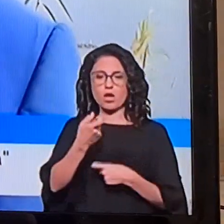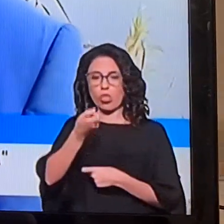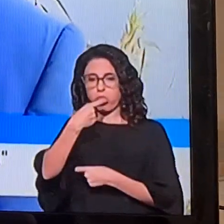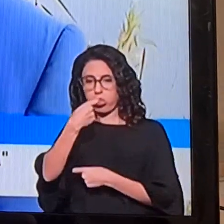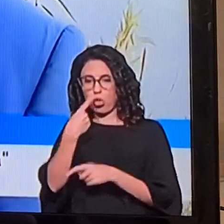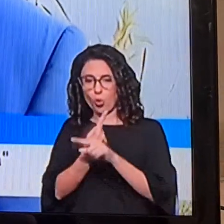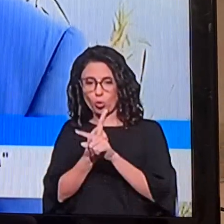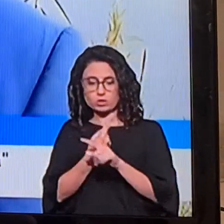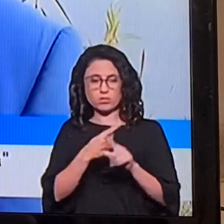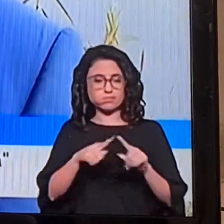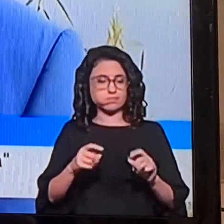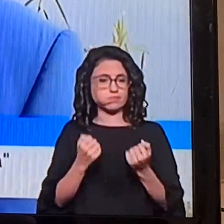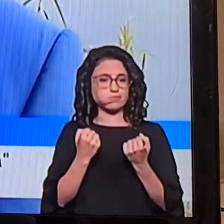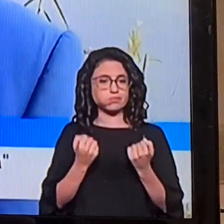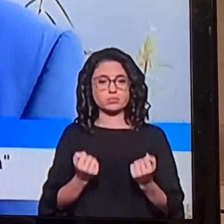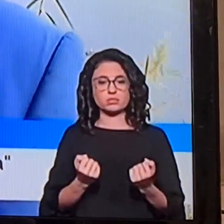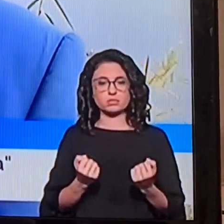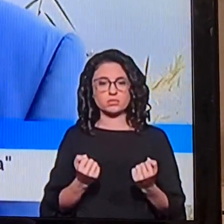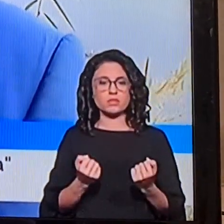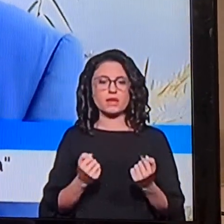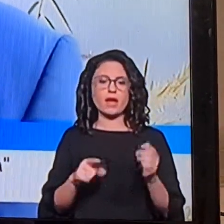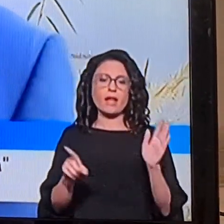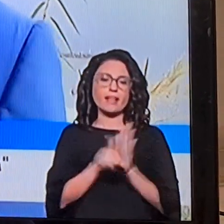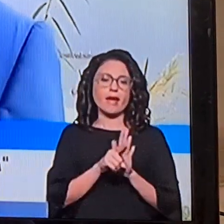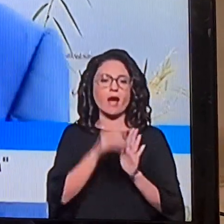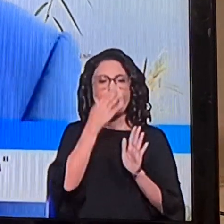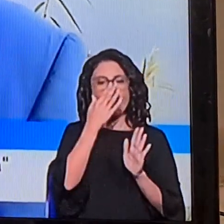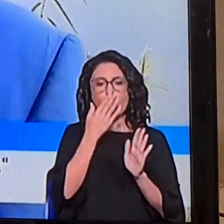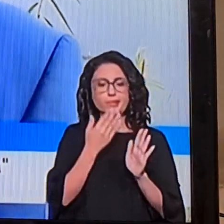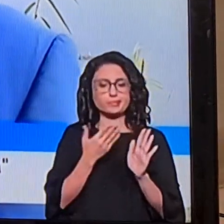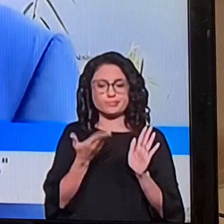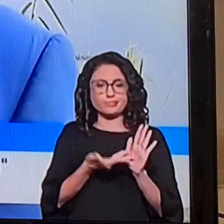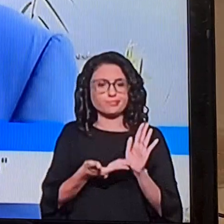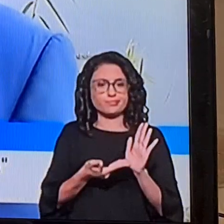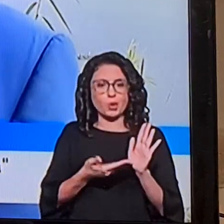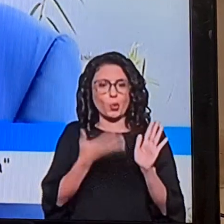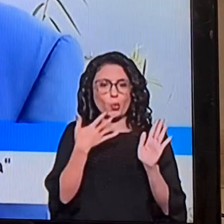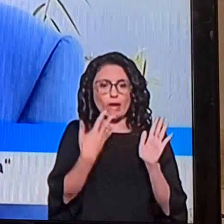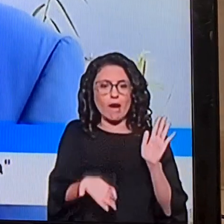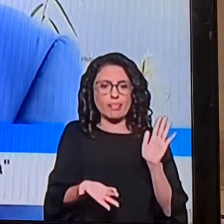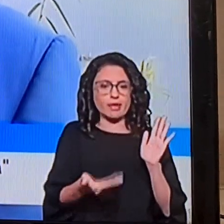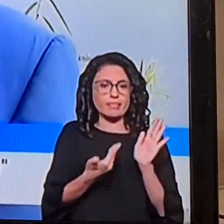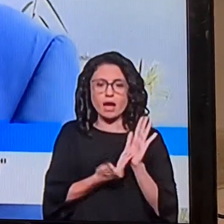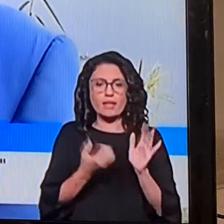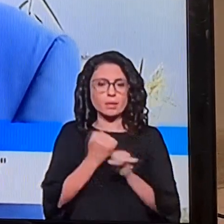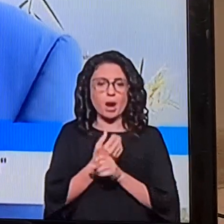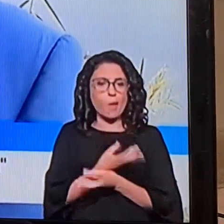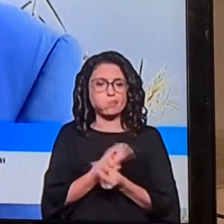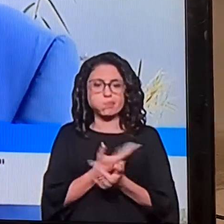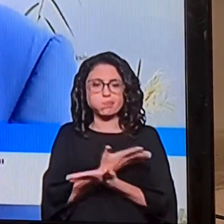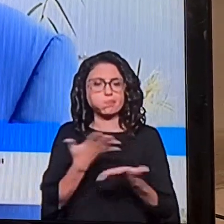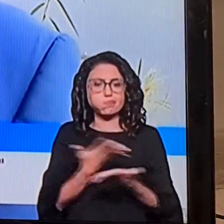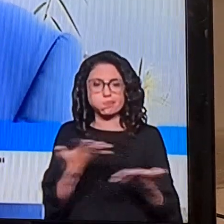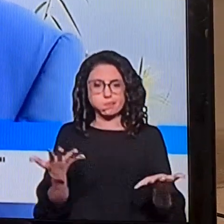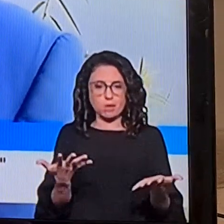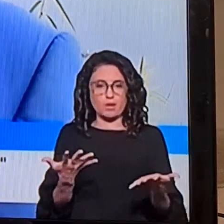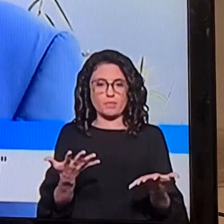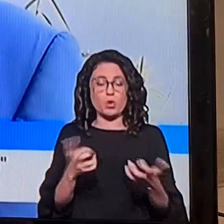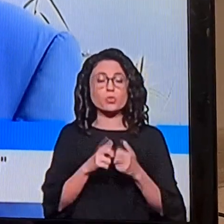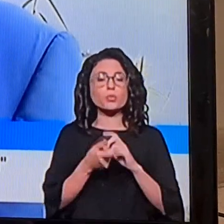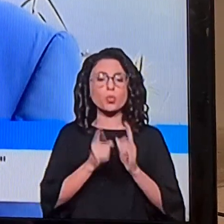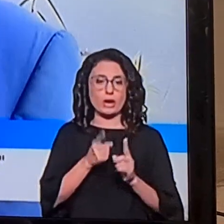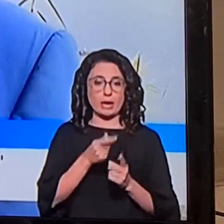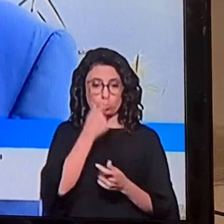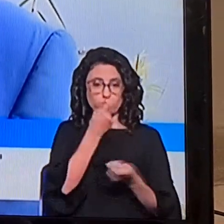produtos, eu acho que há uma lei que se torna inútil. Se não se inútil, você tem um problema que é a proliferação dos